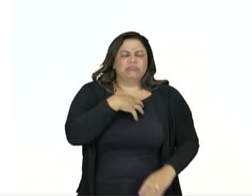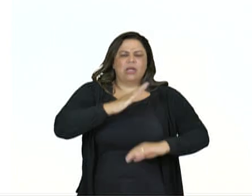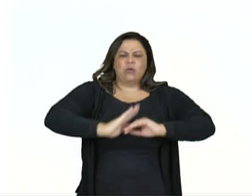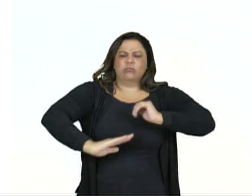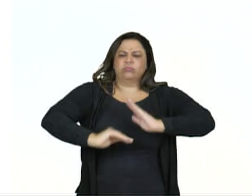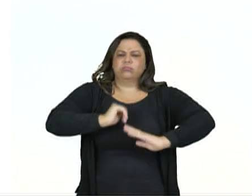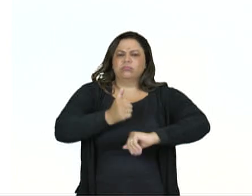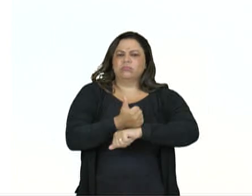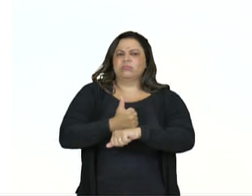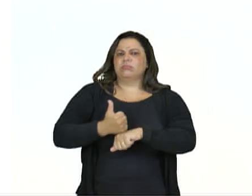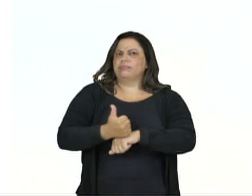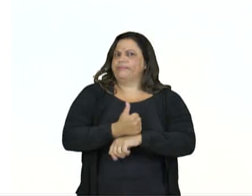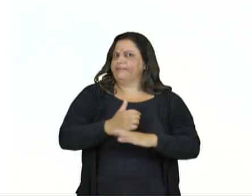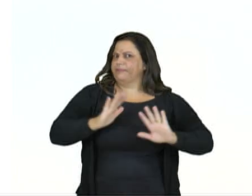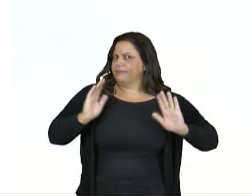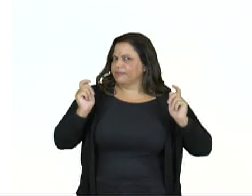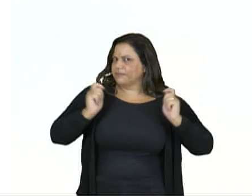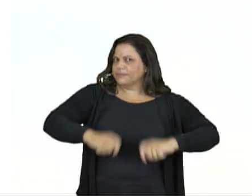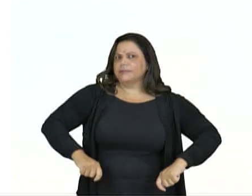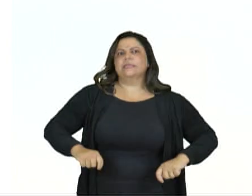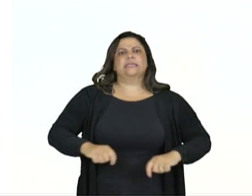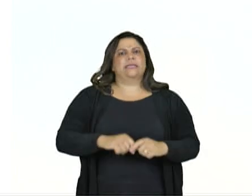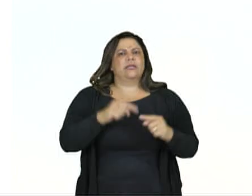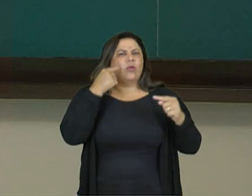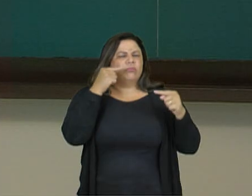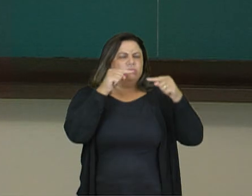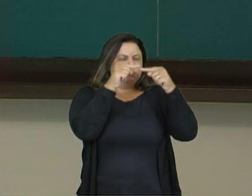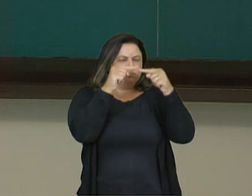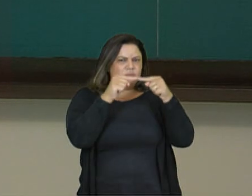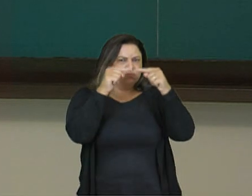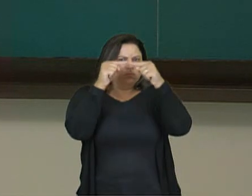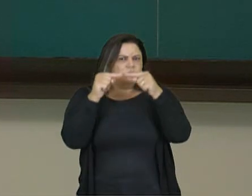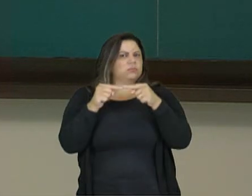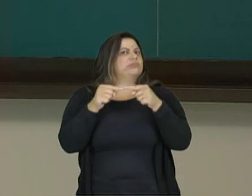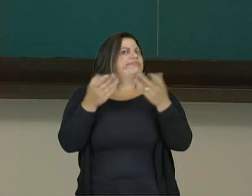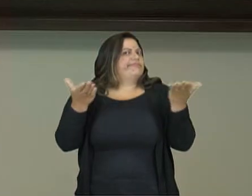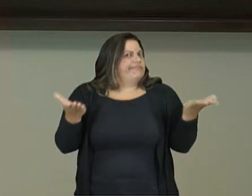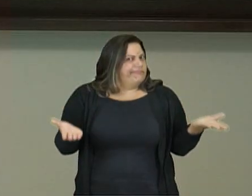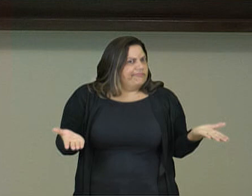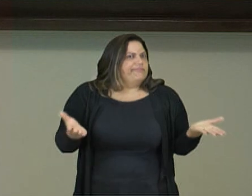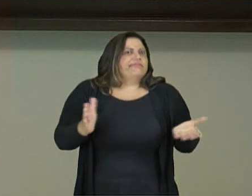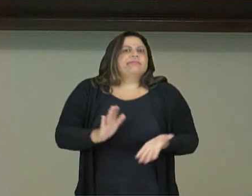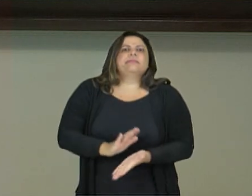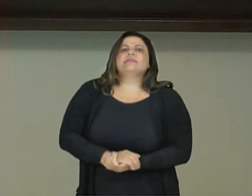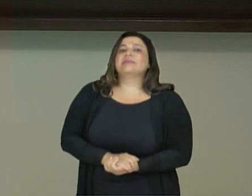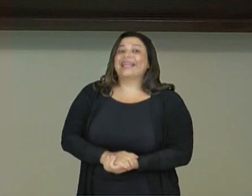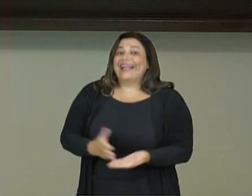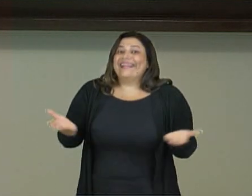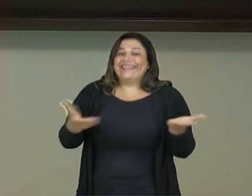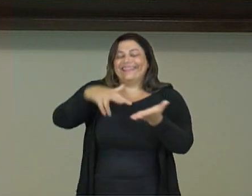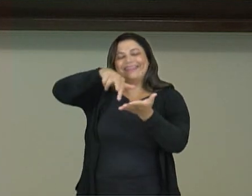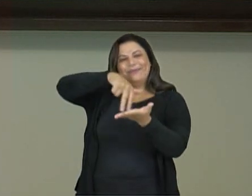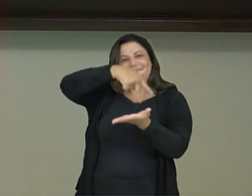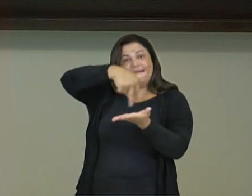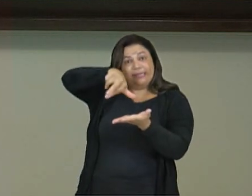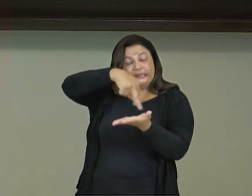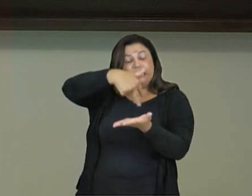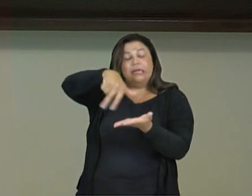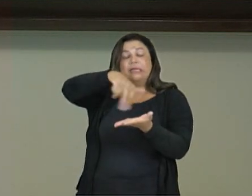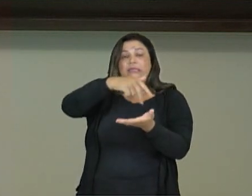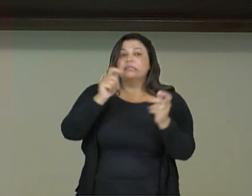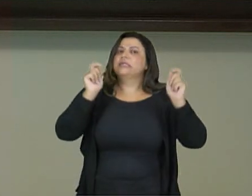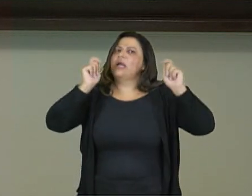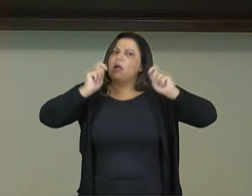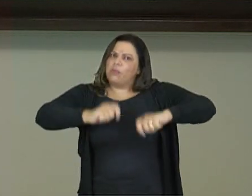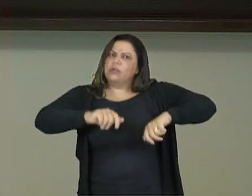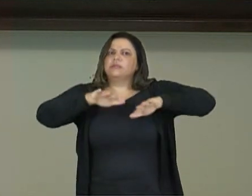sem um roteiro ou coreografias pré-determinadas. Não é mesmo? Então a dança, ela pode ser feita